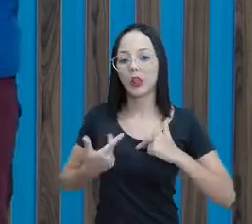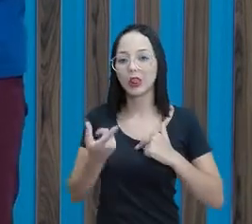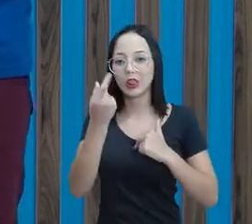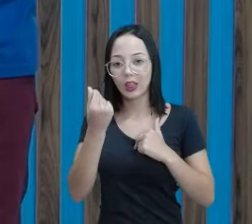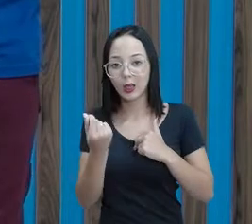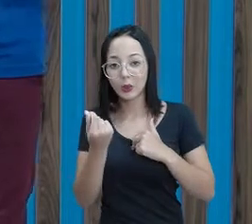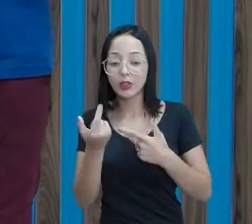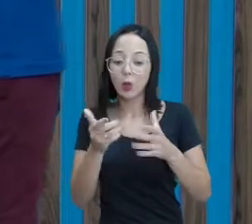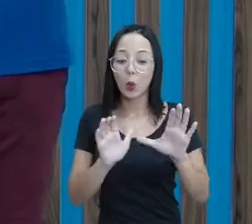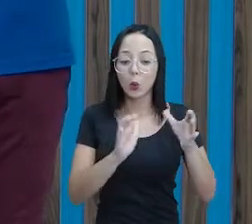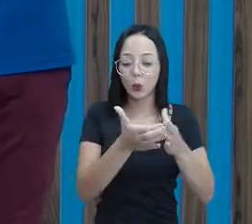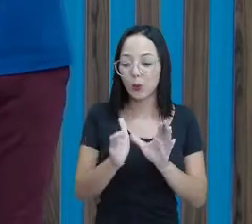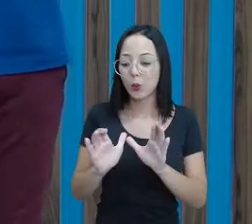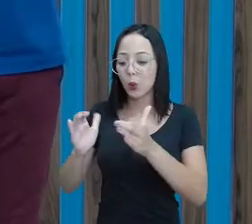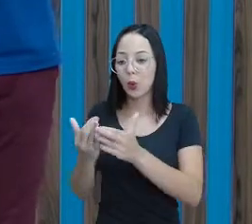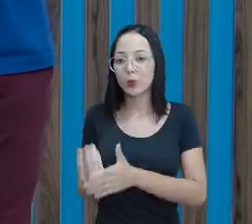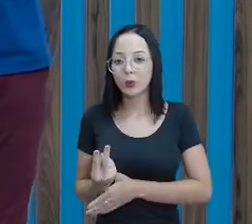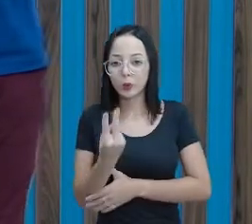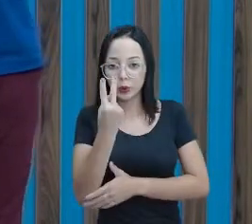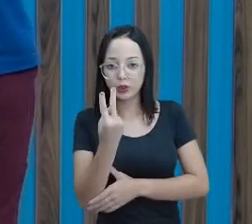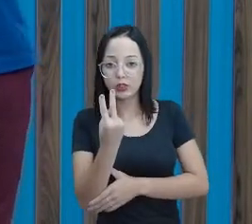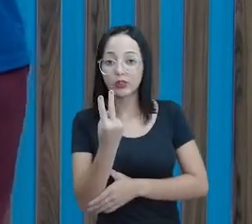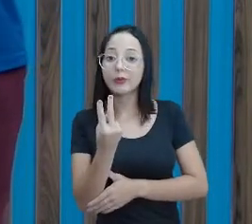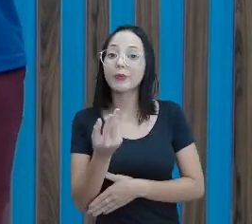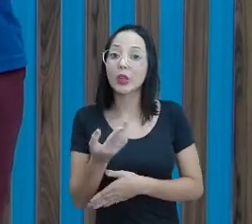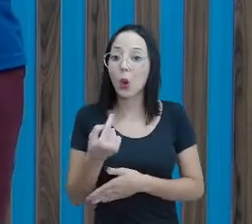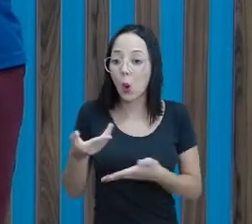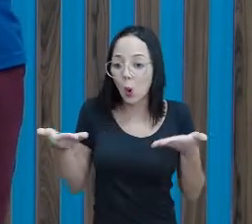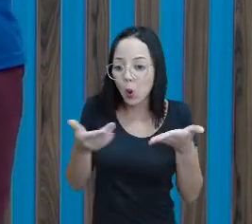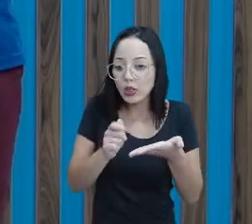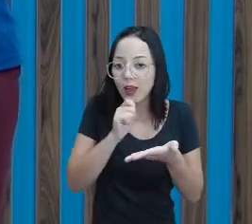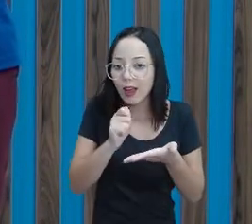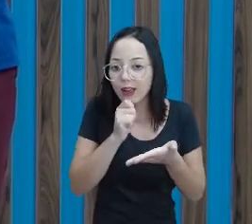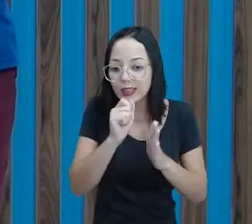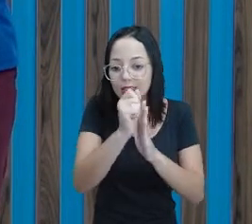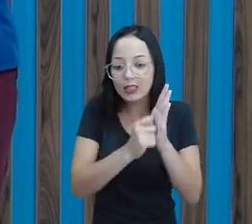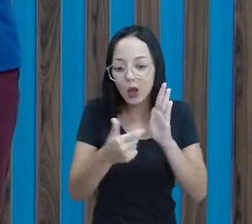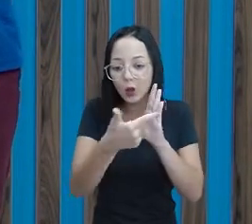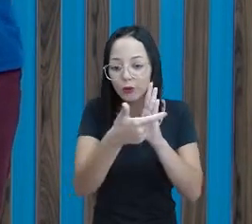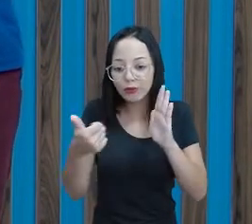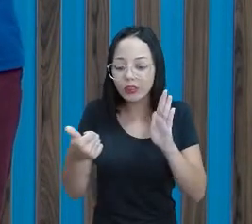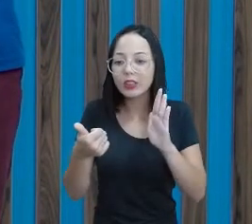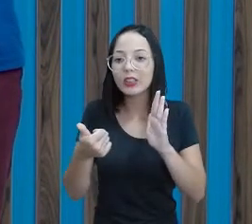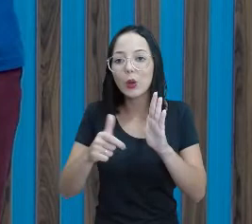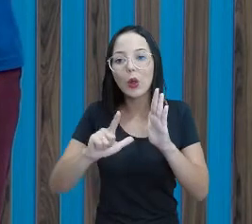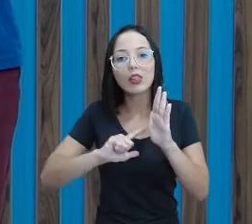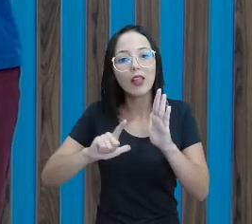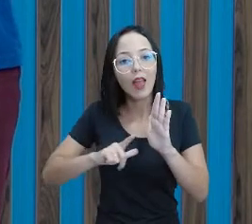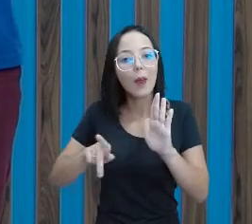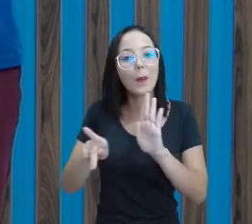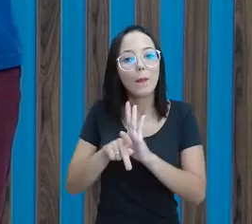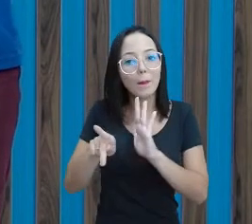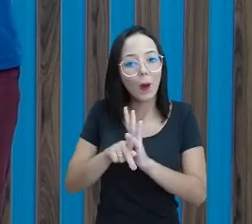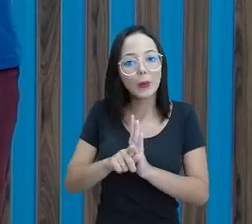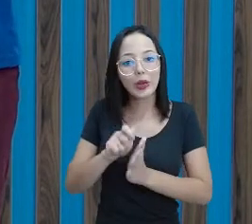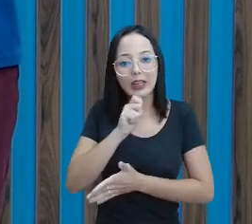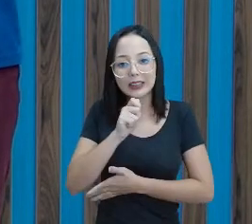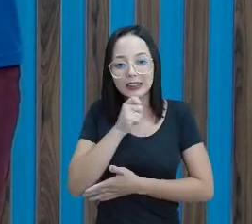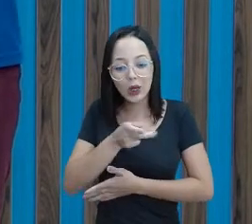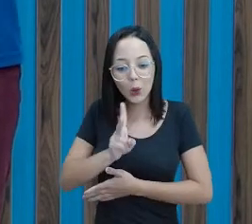essas duas classes, ainda hoje, século XXI, essas duas classes existem muito,